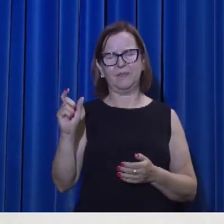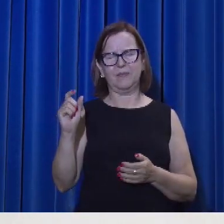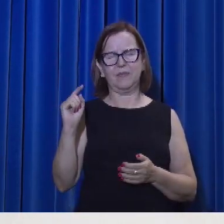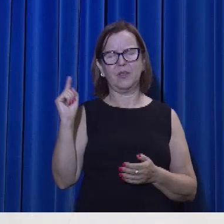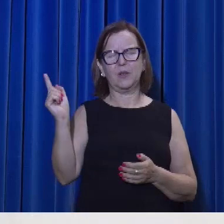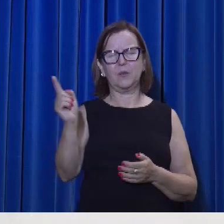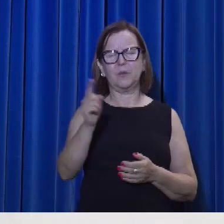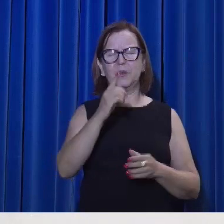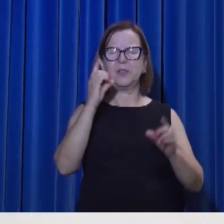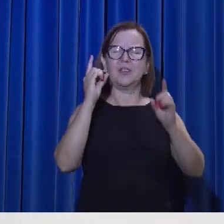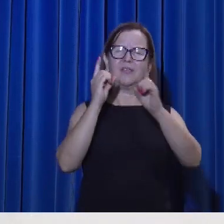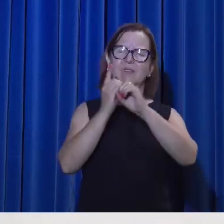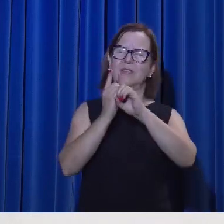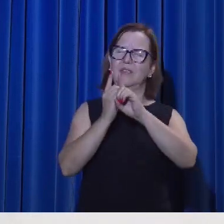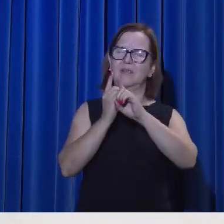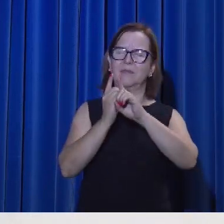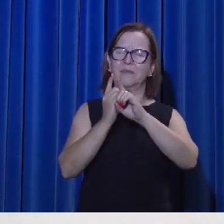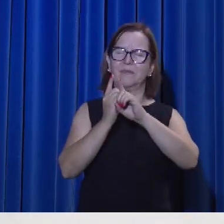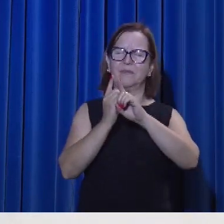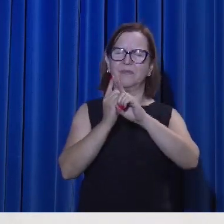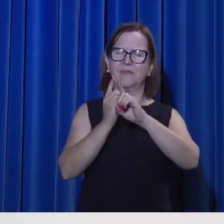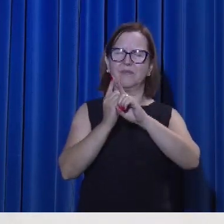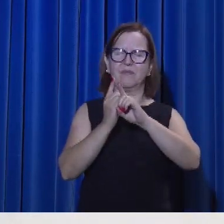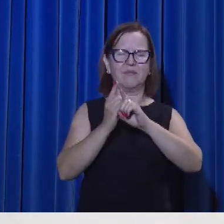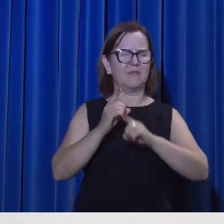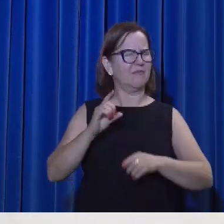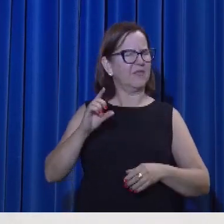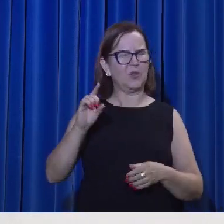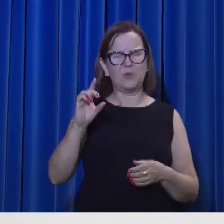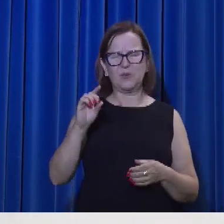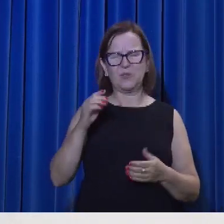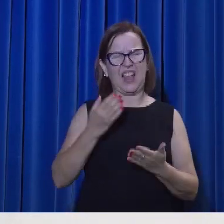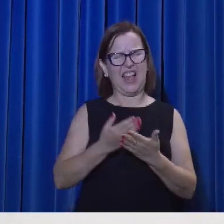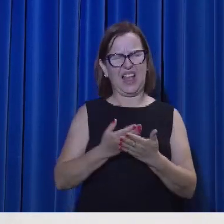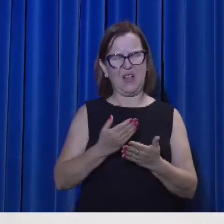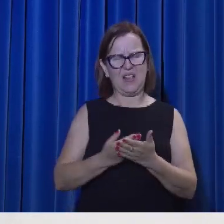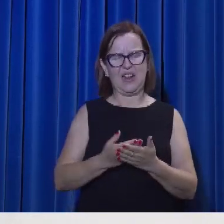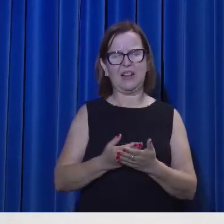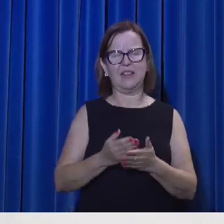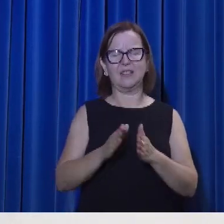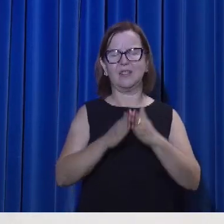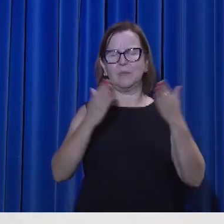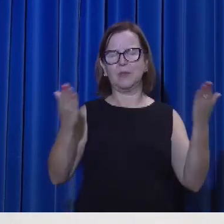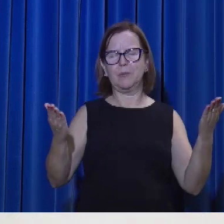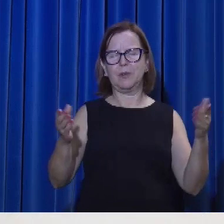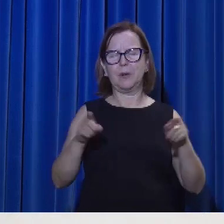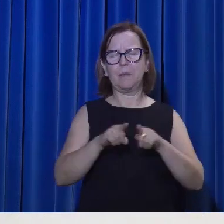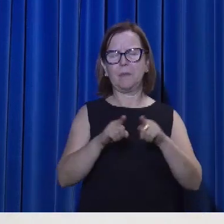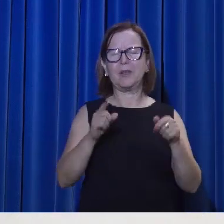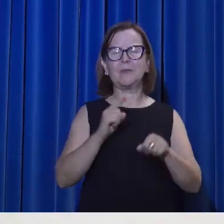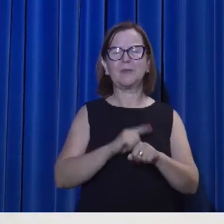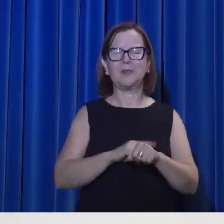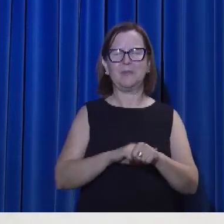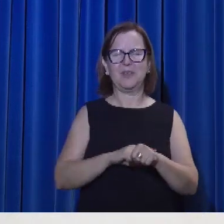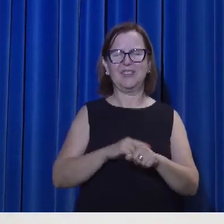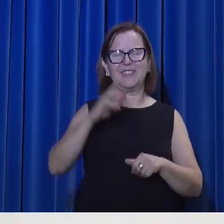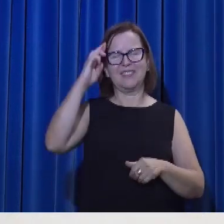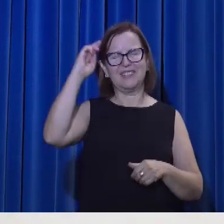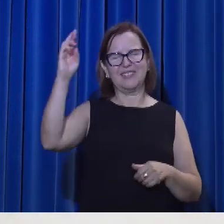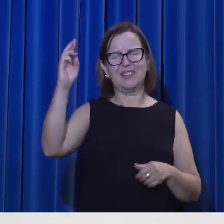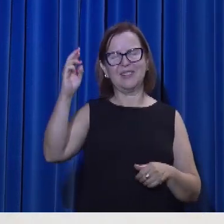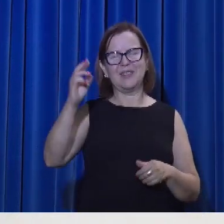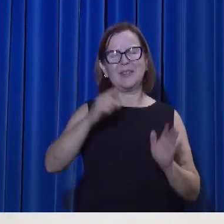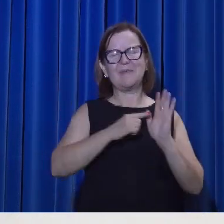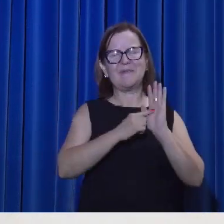encontro, Senhor, não seja uma aula de Bíblia, mas que seja um momento onde o Senhor mostre e